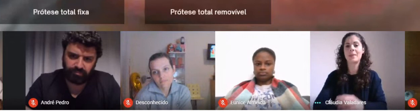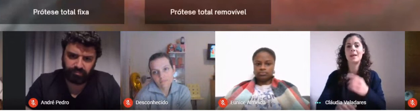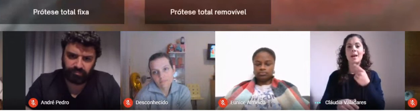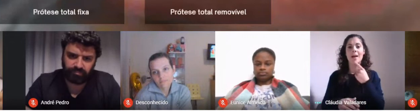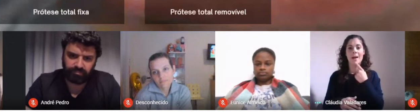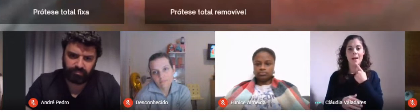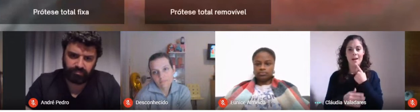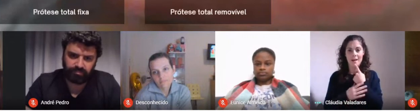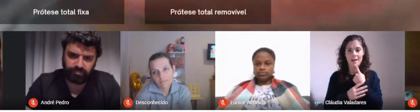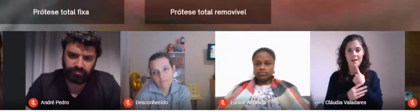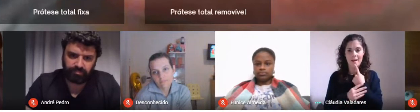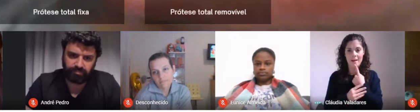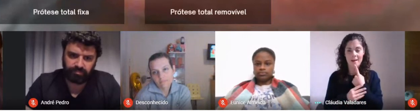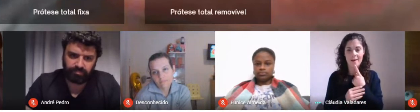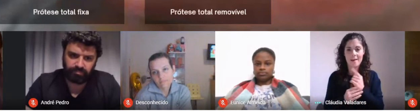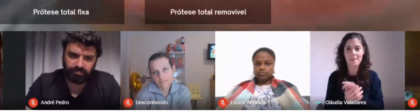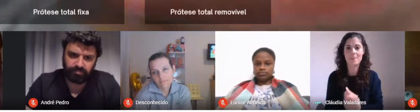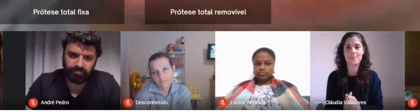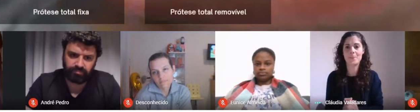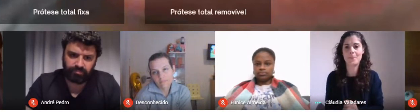Então, se calhar vou pôr aqui.